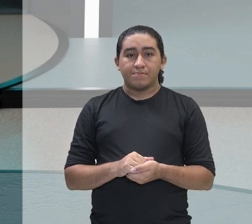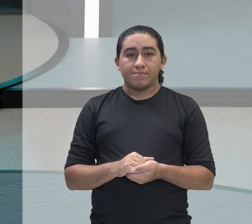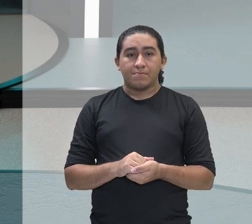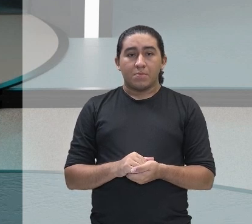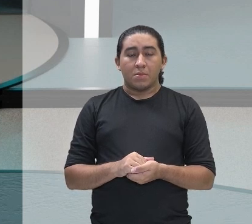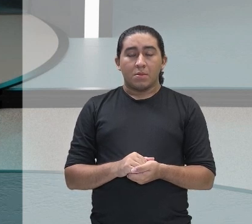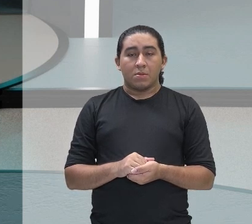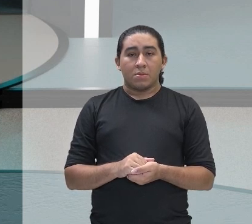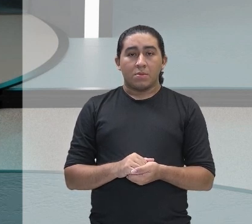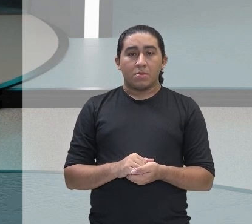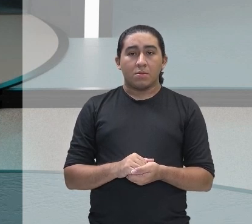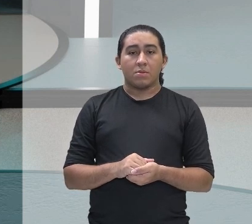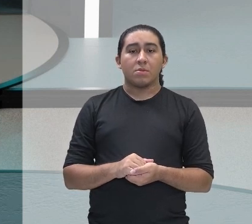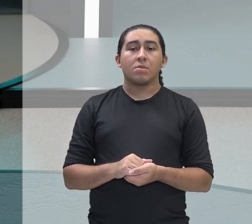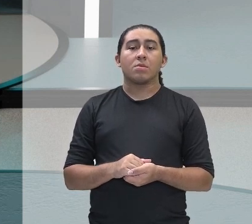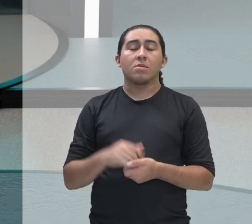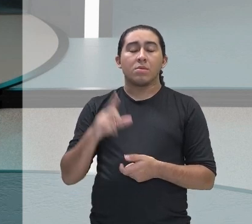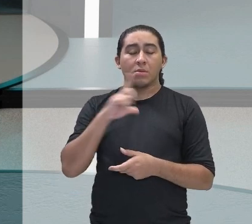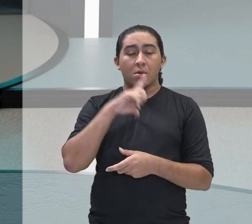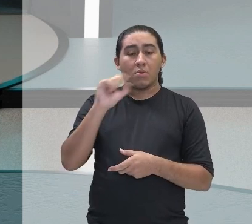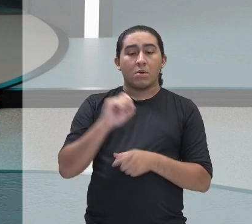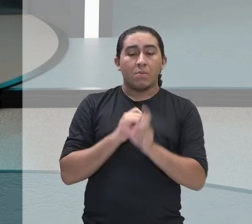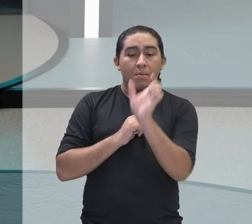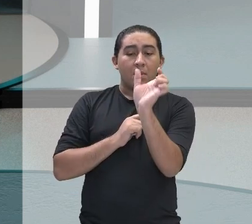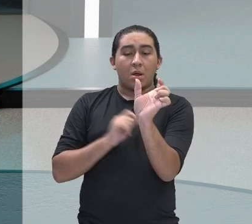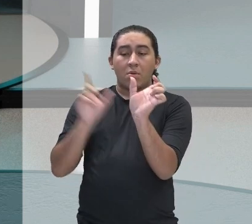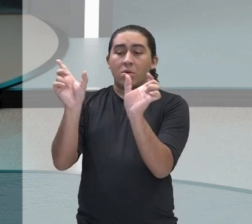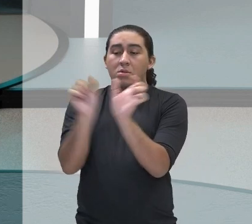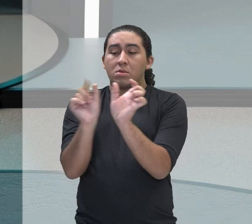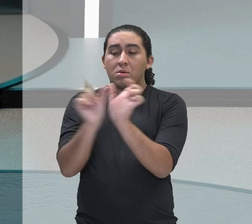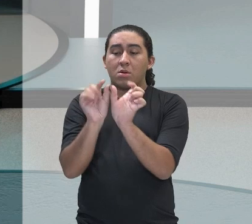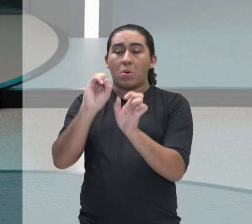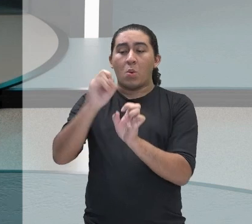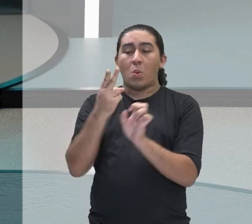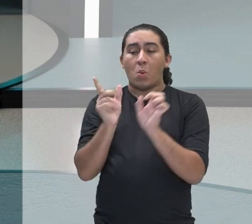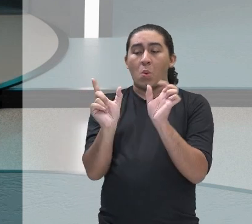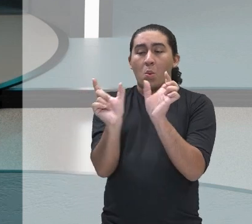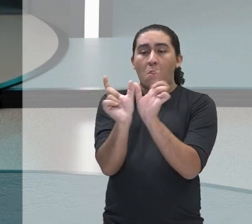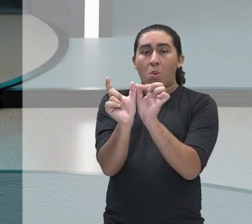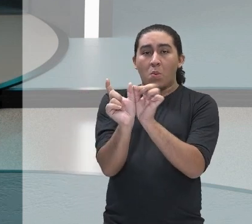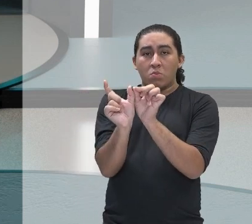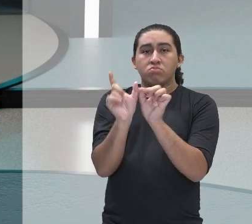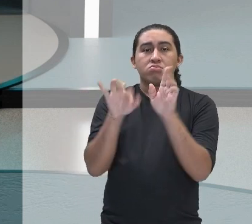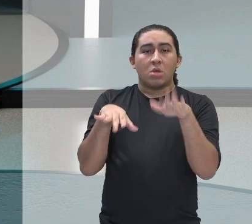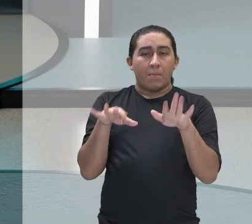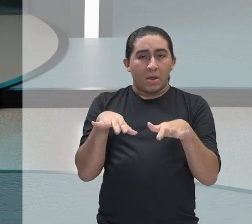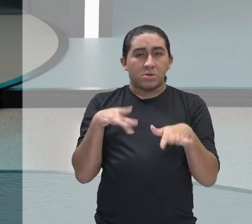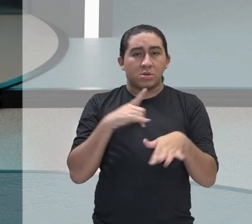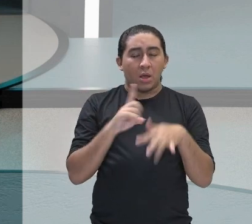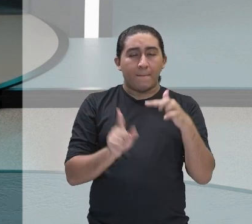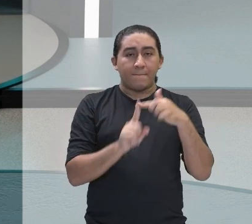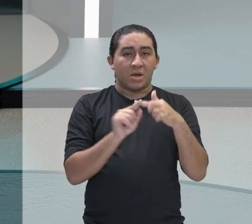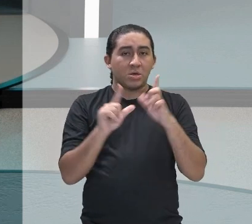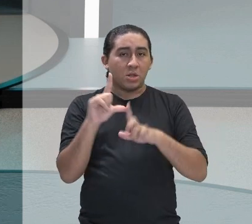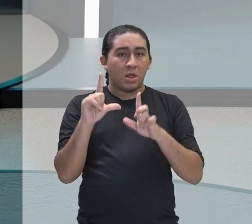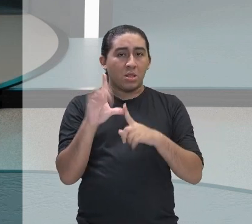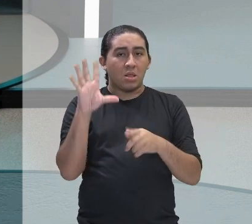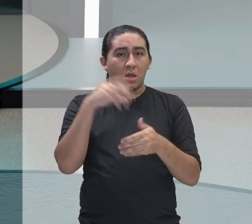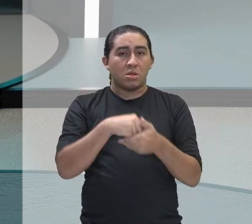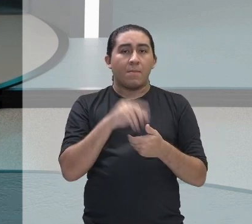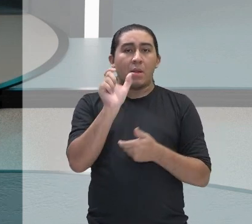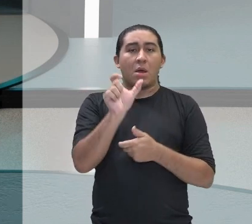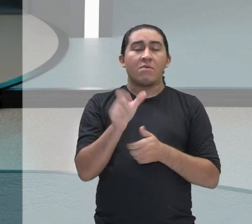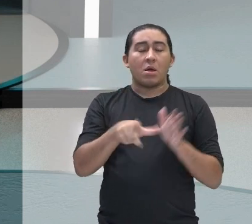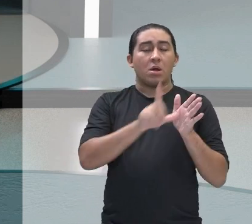de afixos. Os afixos são essas palavrinhas, essas letrinhas que a gente acrescenta, ou antes